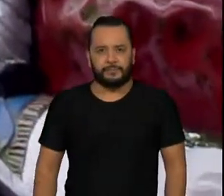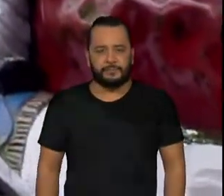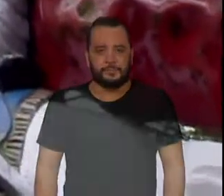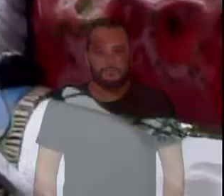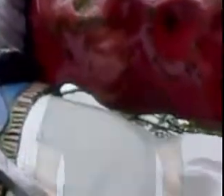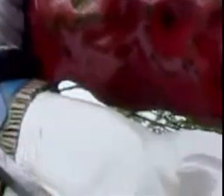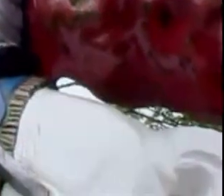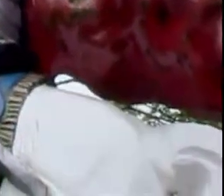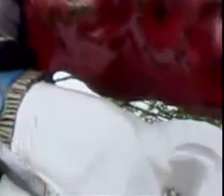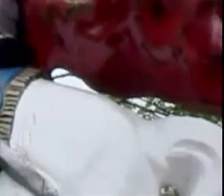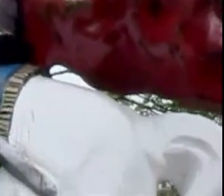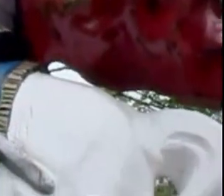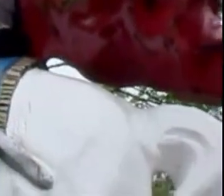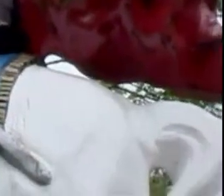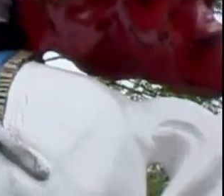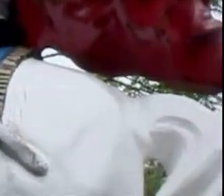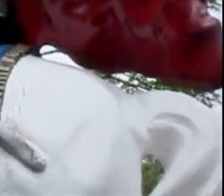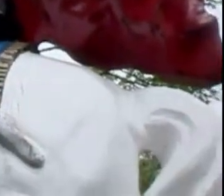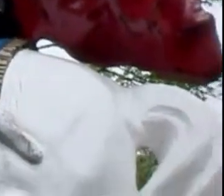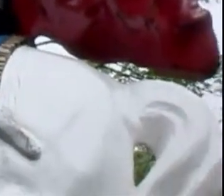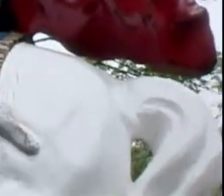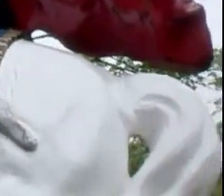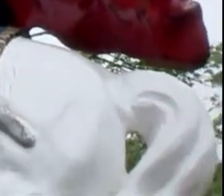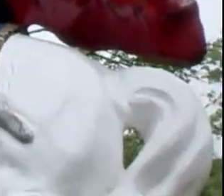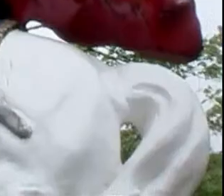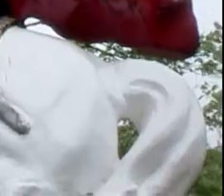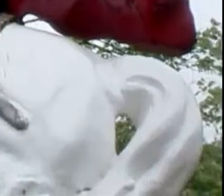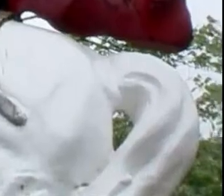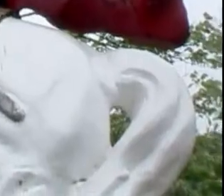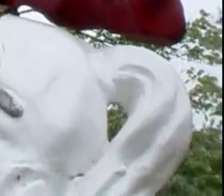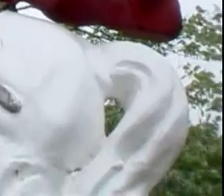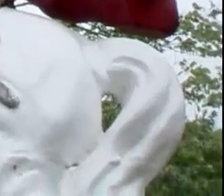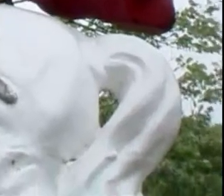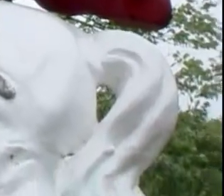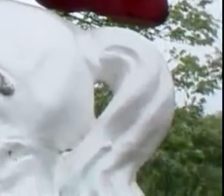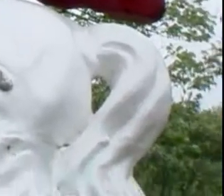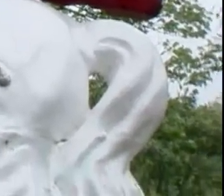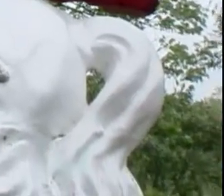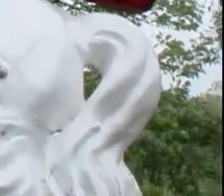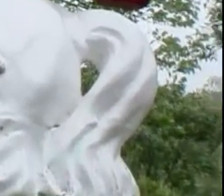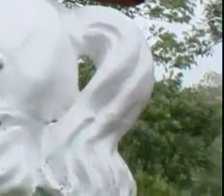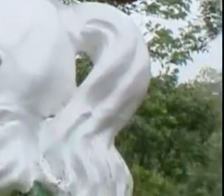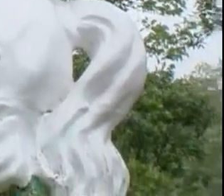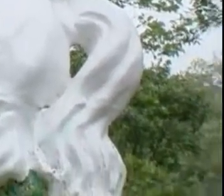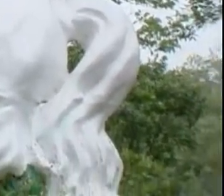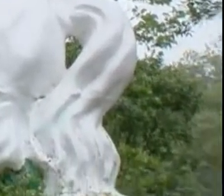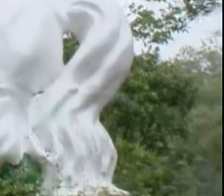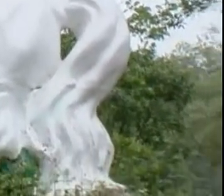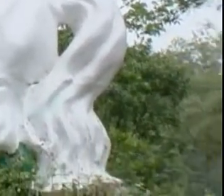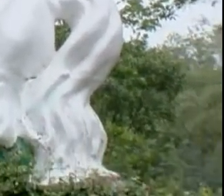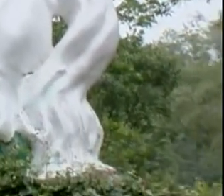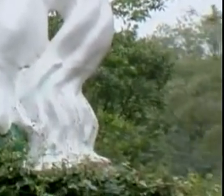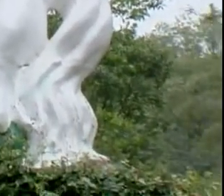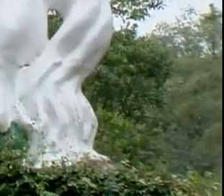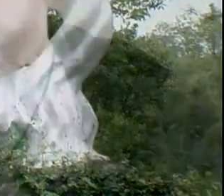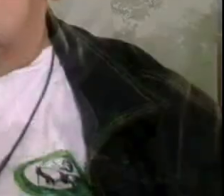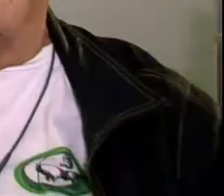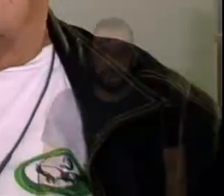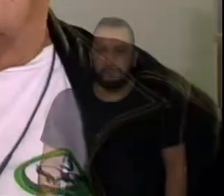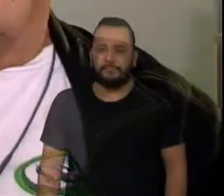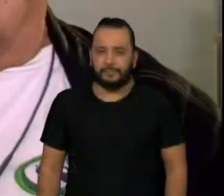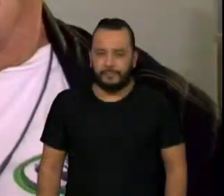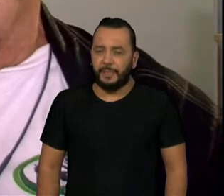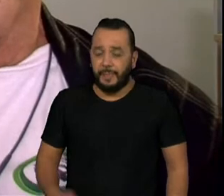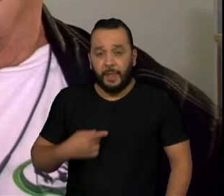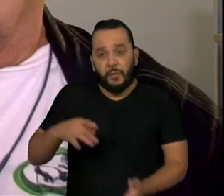Jorge, sento praça na cavalaria. O